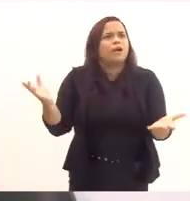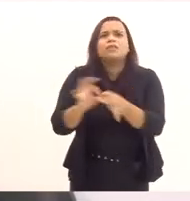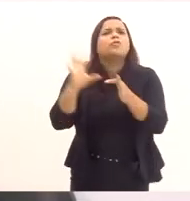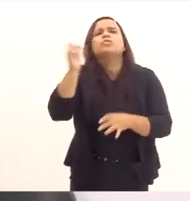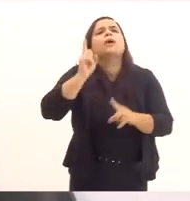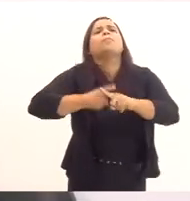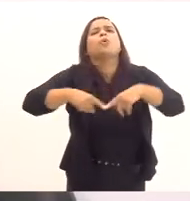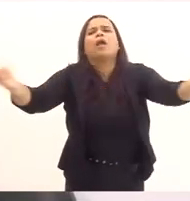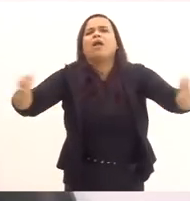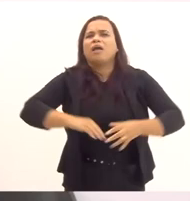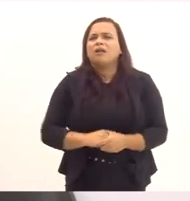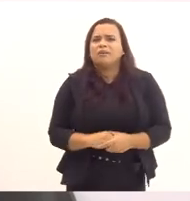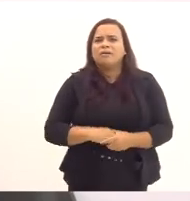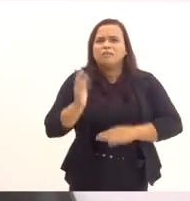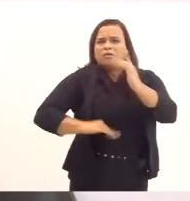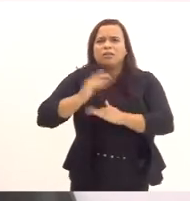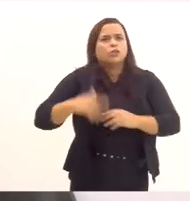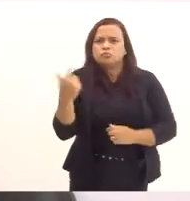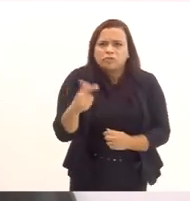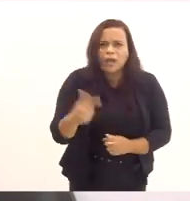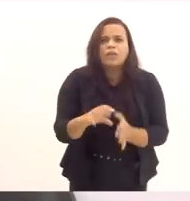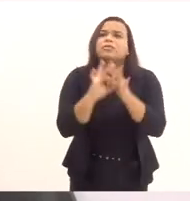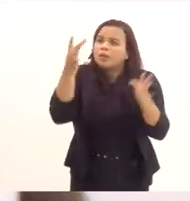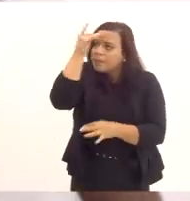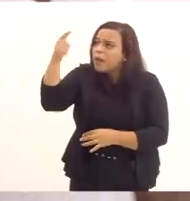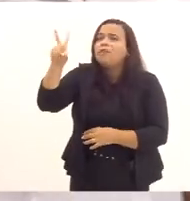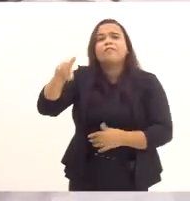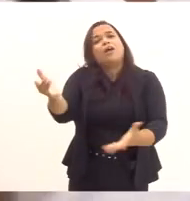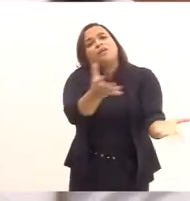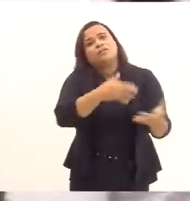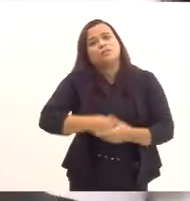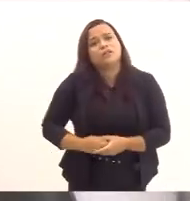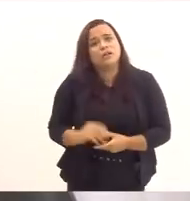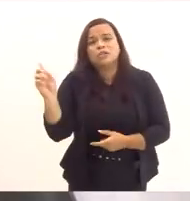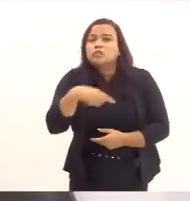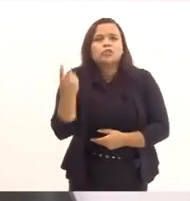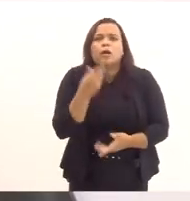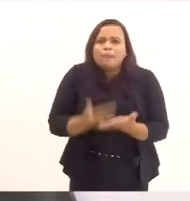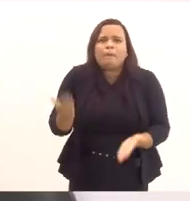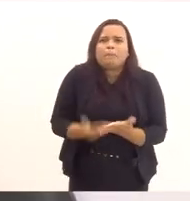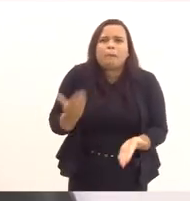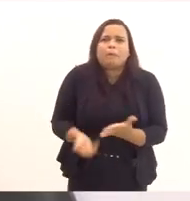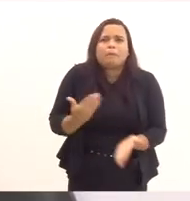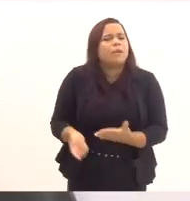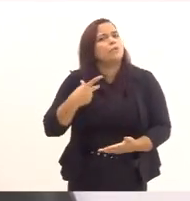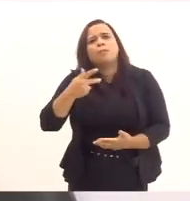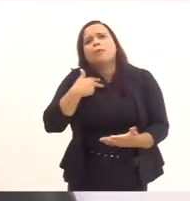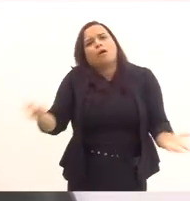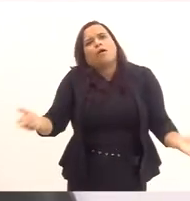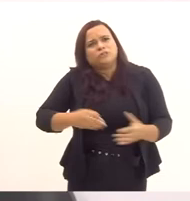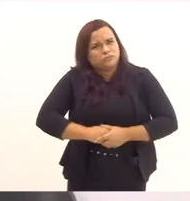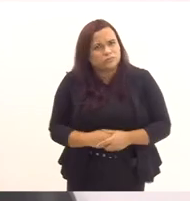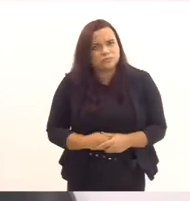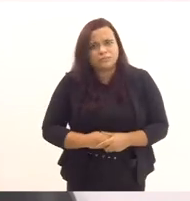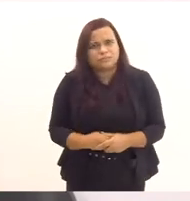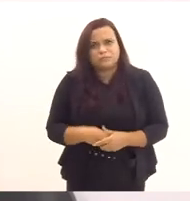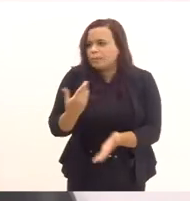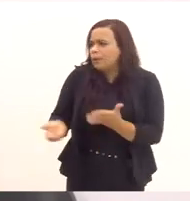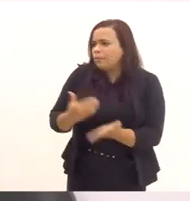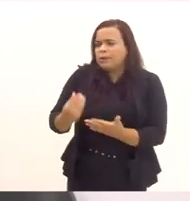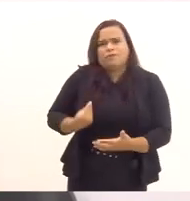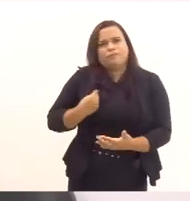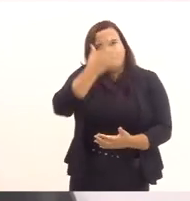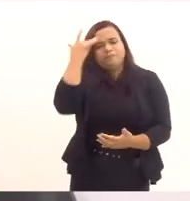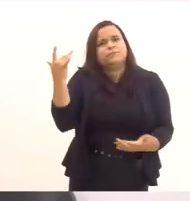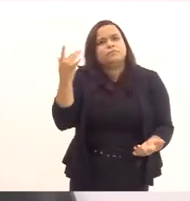deixa fazer a obra se não tem competência para fazer deixar alguém fazer mas ele não pode mais perder vida de ficar aceitando isso aí de